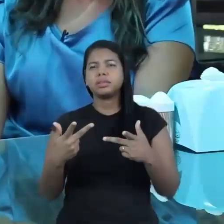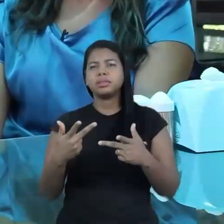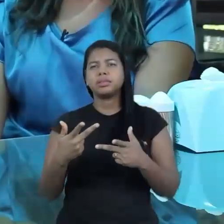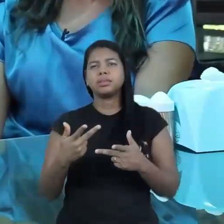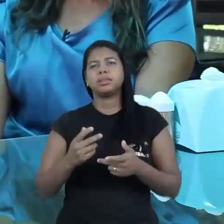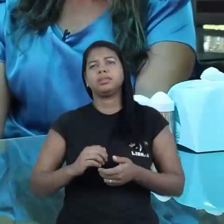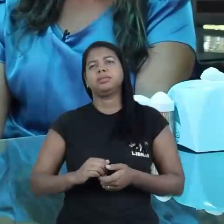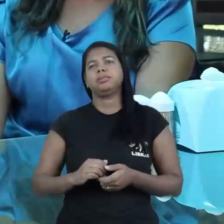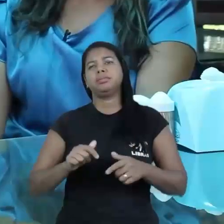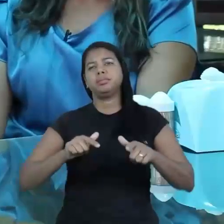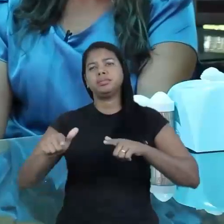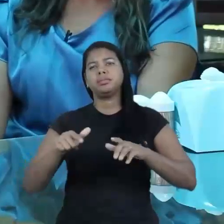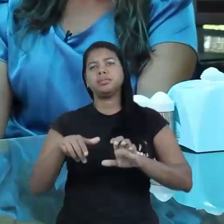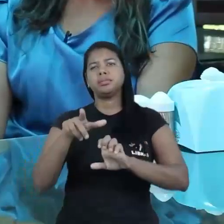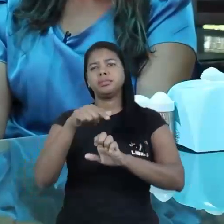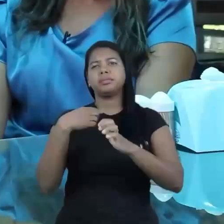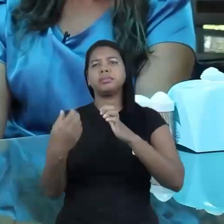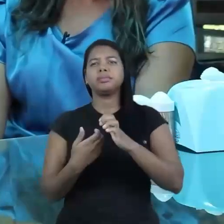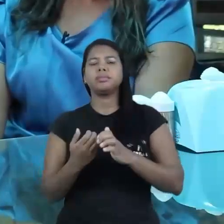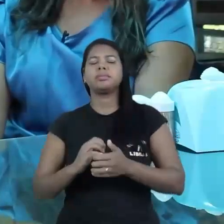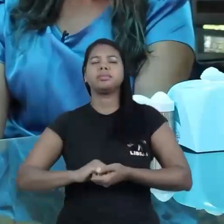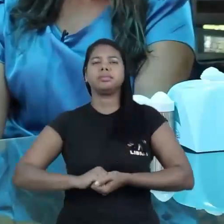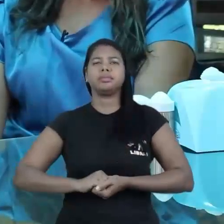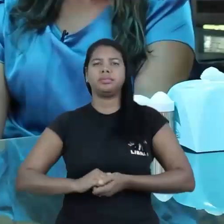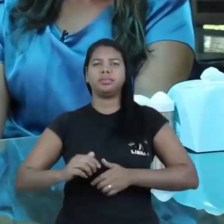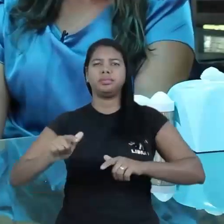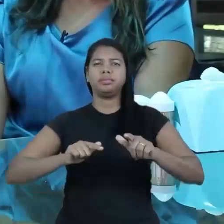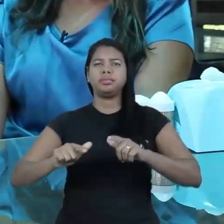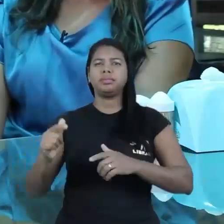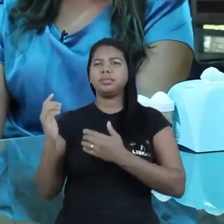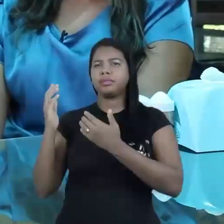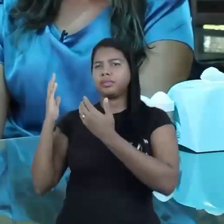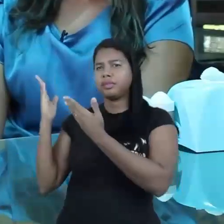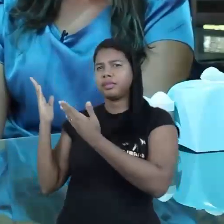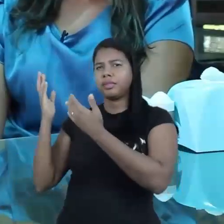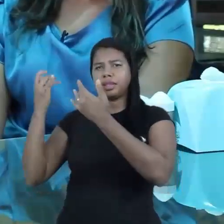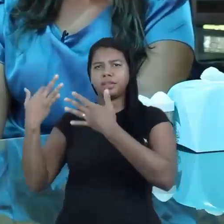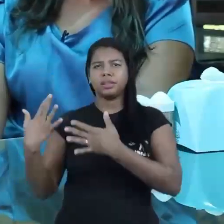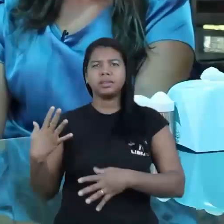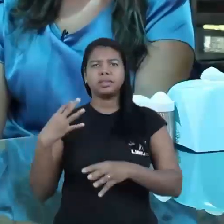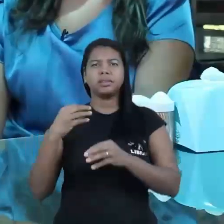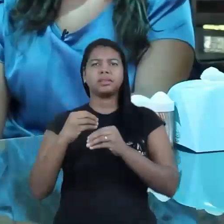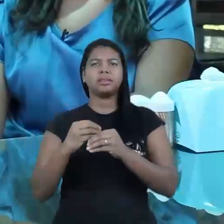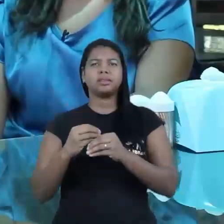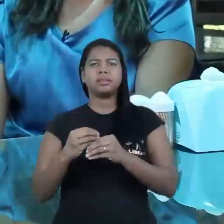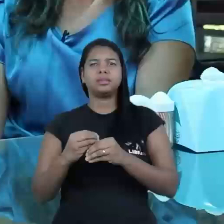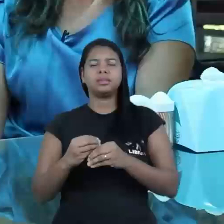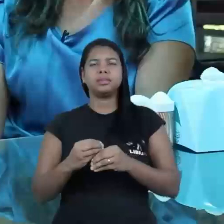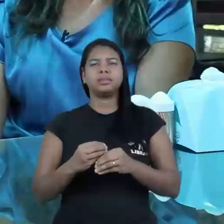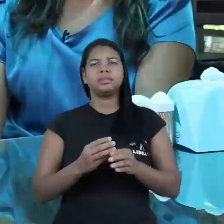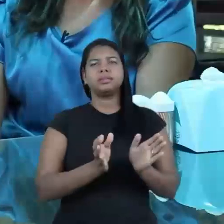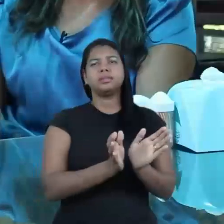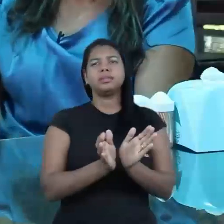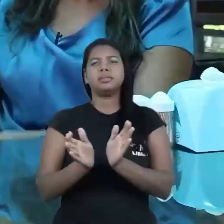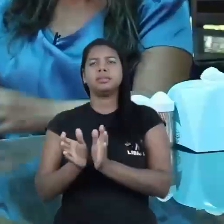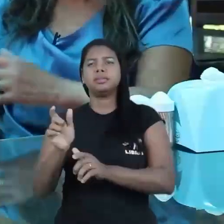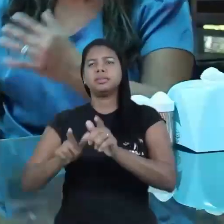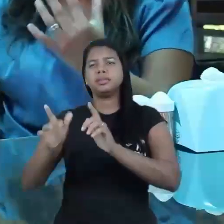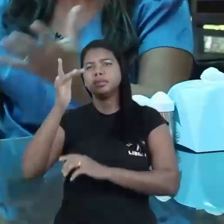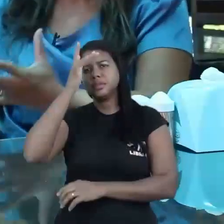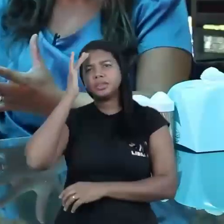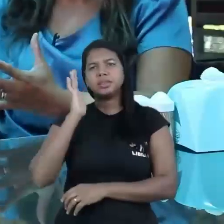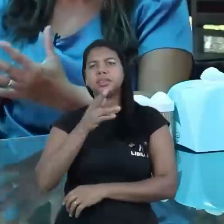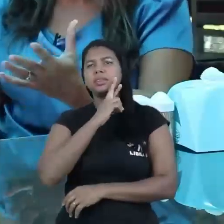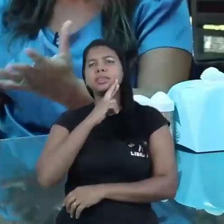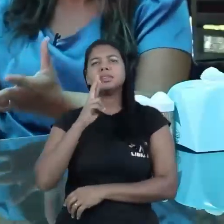no mercado, você está naquela área, principalmente a gente que abrange a clientela nas proximidades, que é o restaurante. E se você já tinha